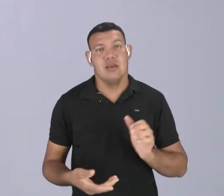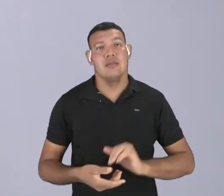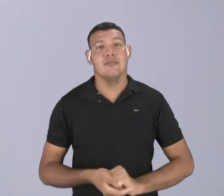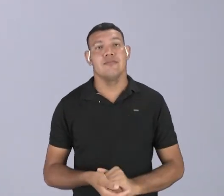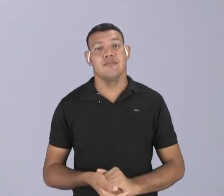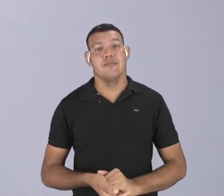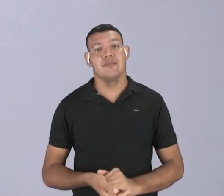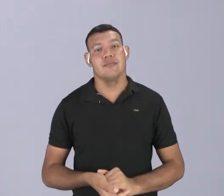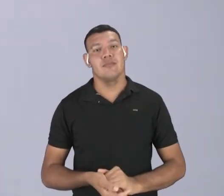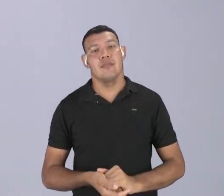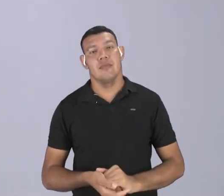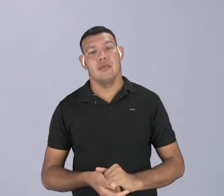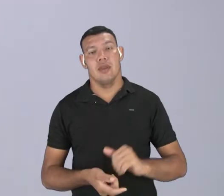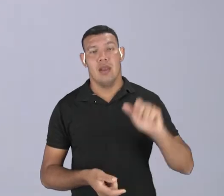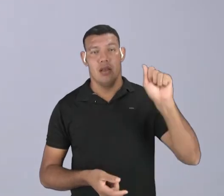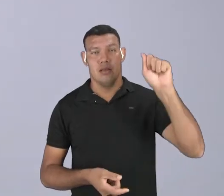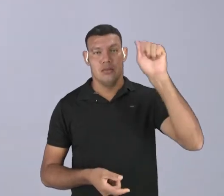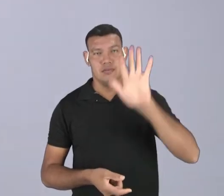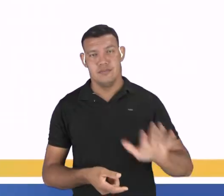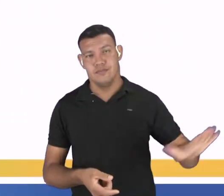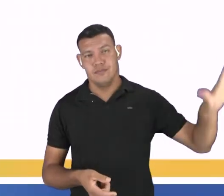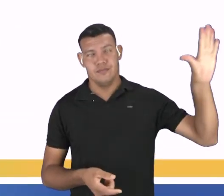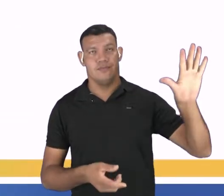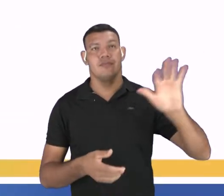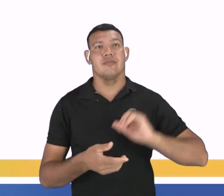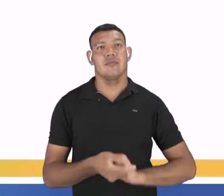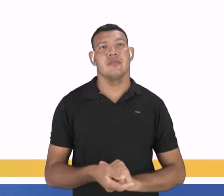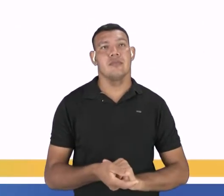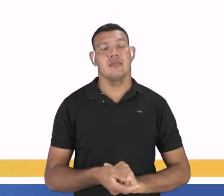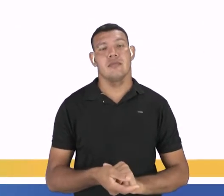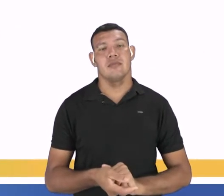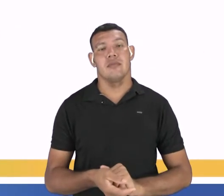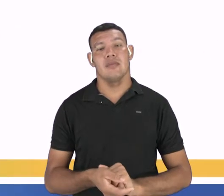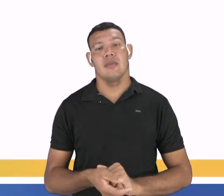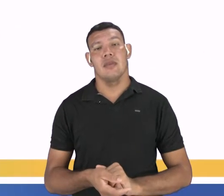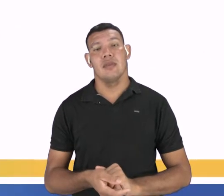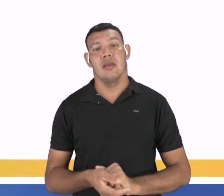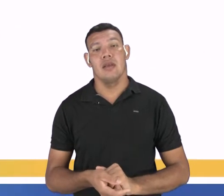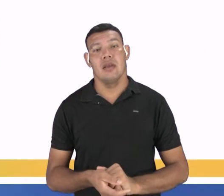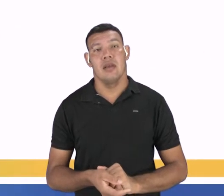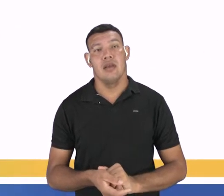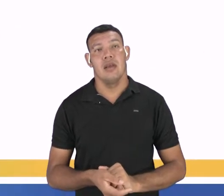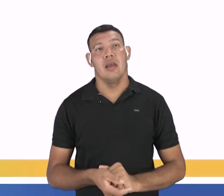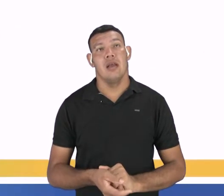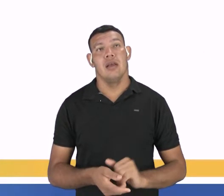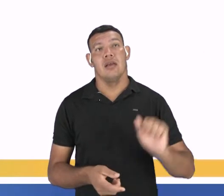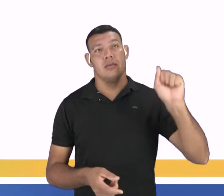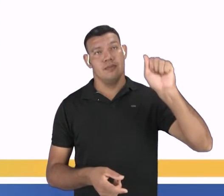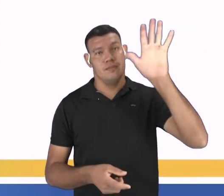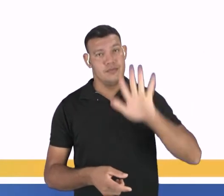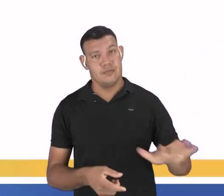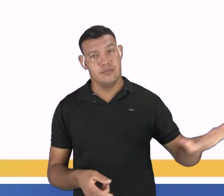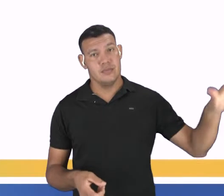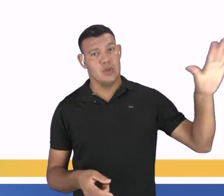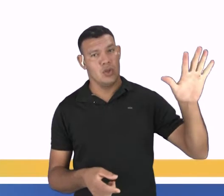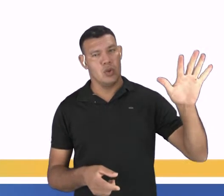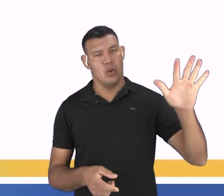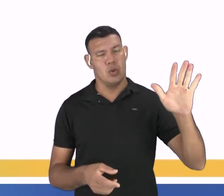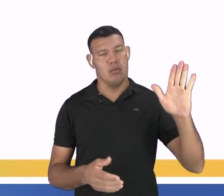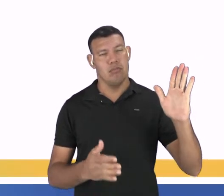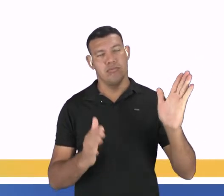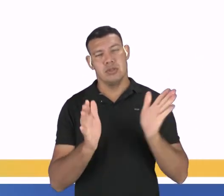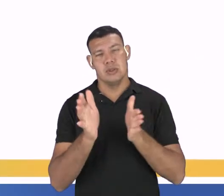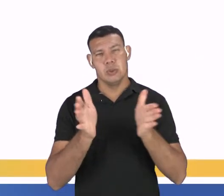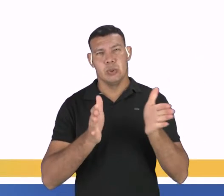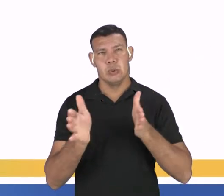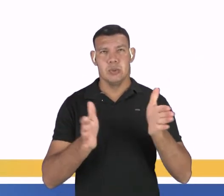E do asiático, como que ocorreu? Observe. O continente asiático começou a ser explorado em 1500 e perdurou até